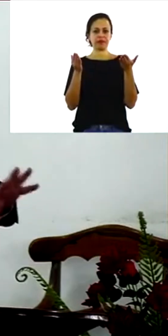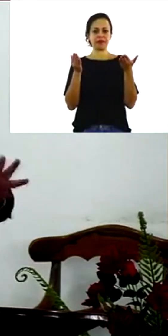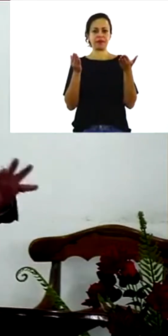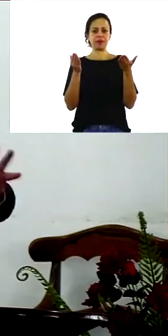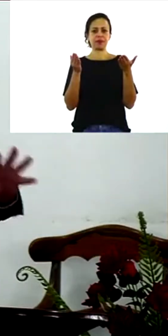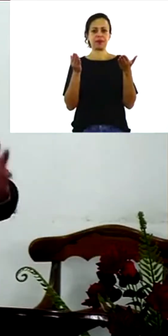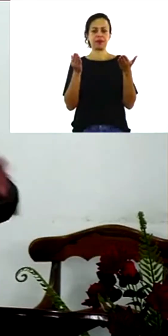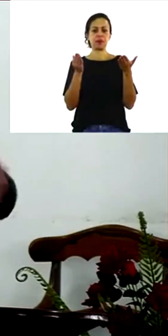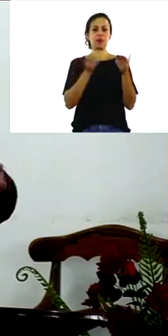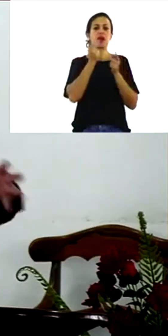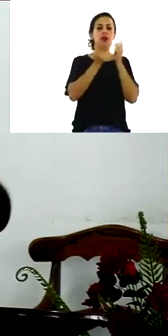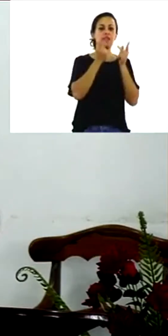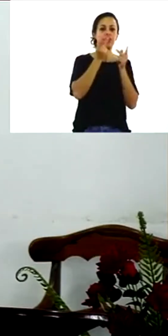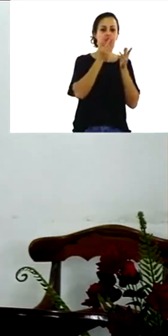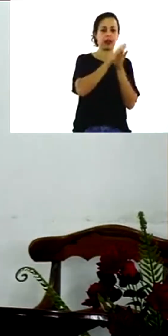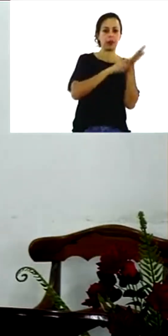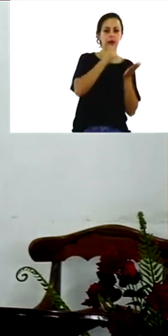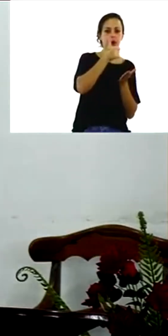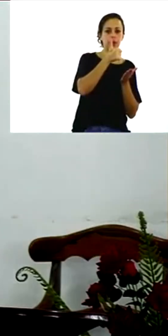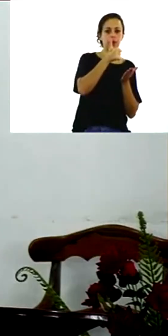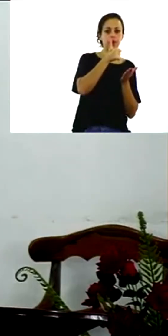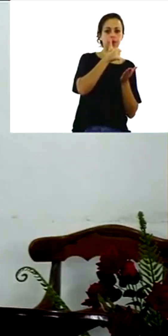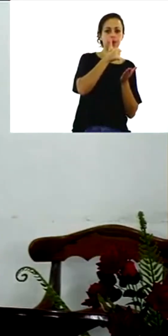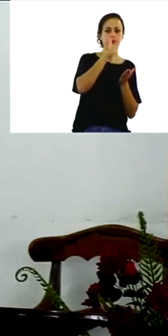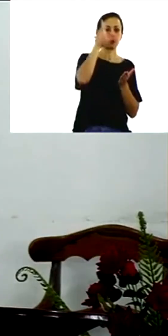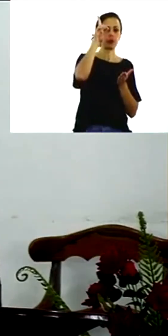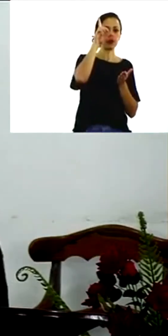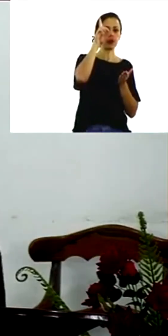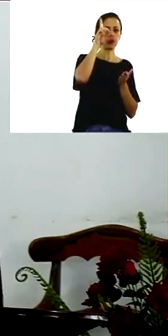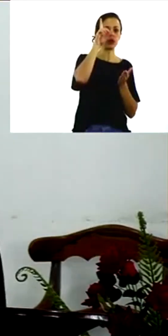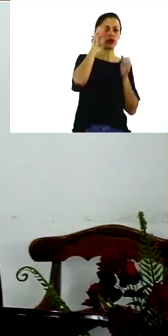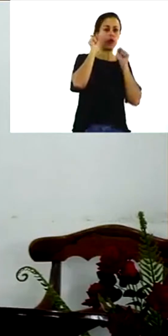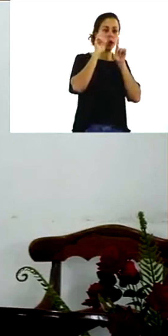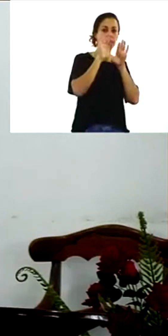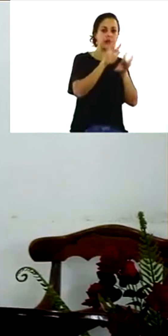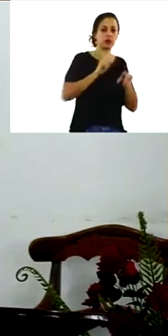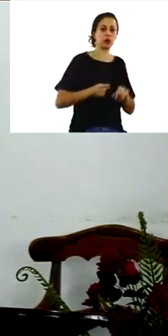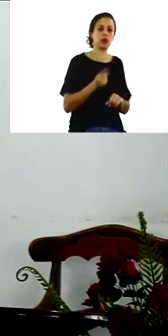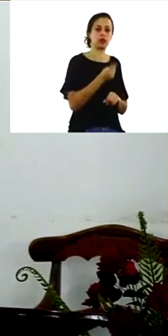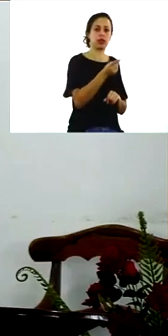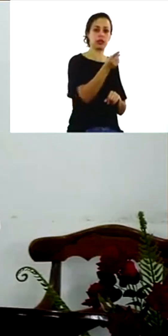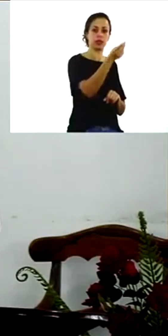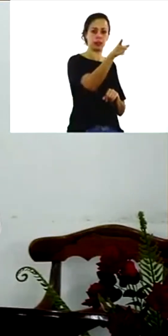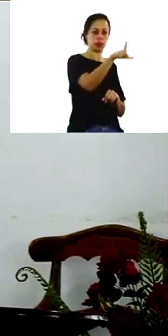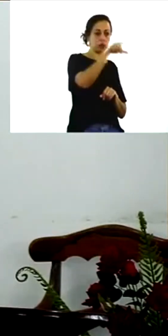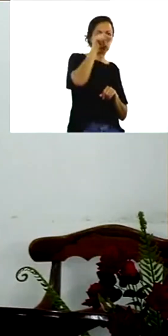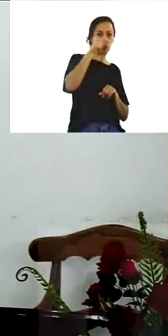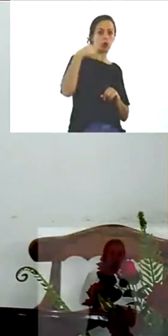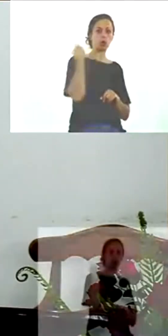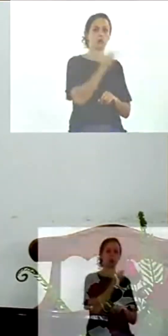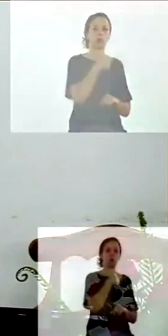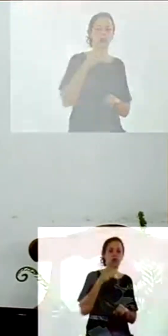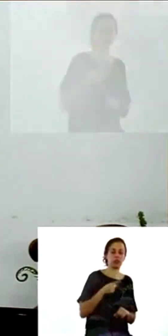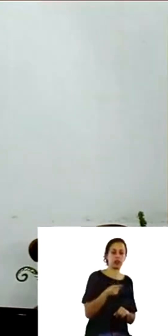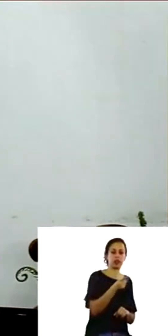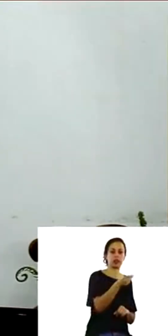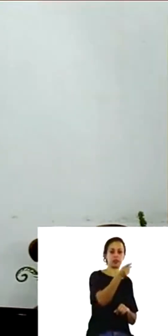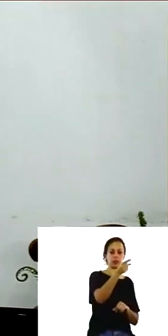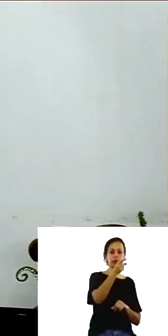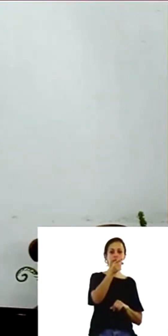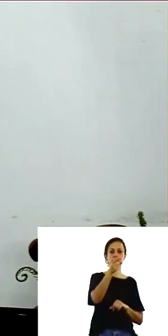no seguinte, a graça de Deus. E no meio, ele fala sobre os recursos